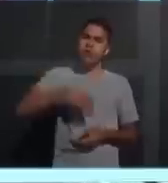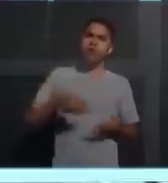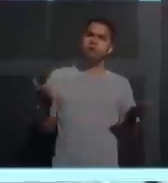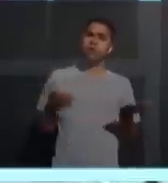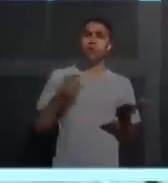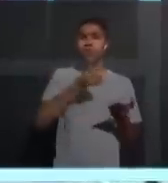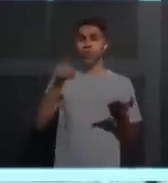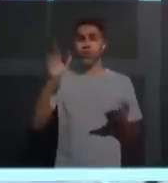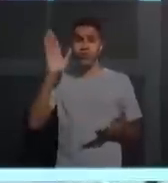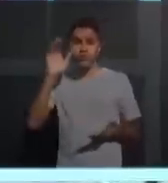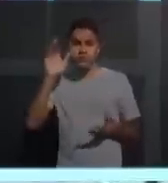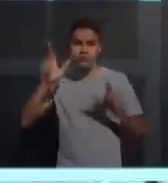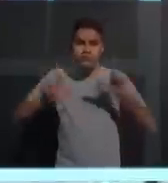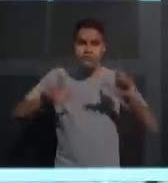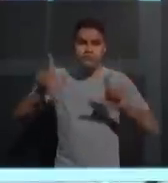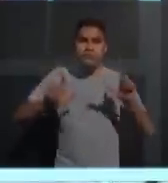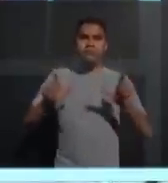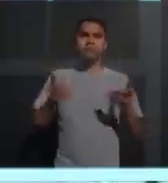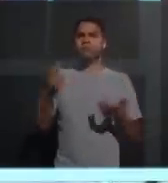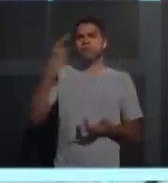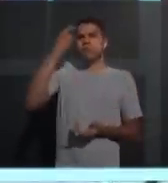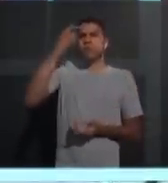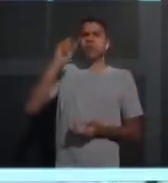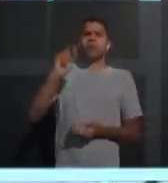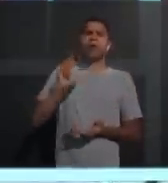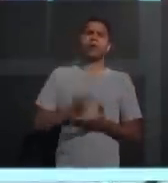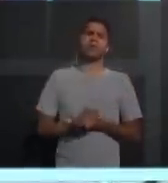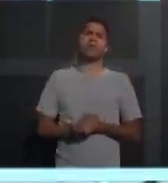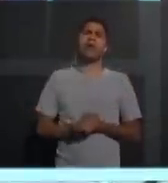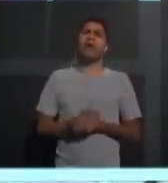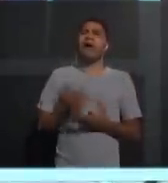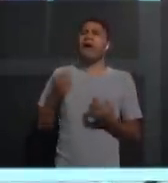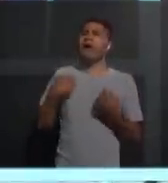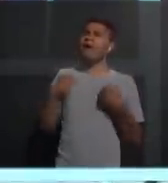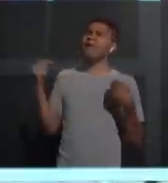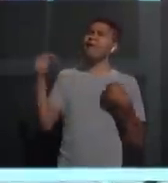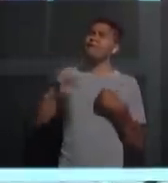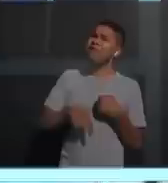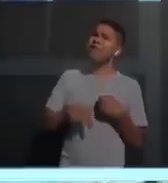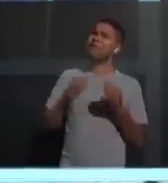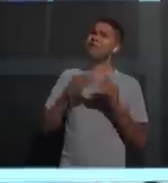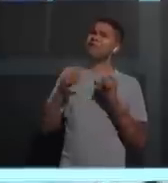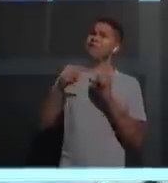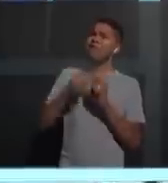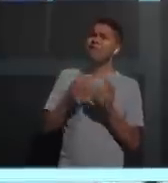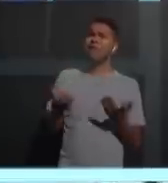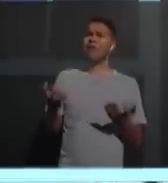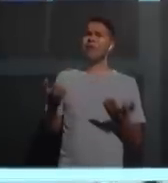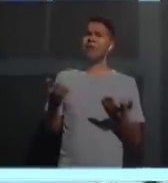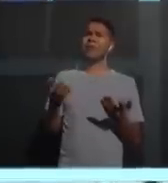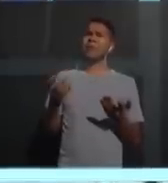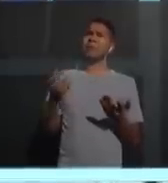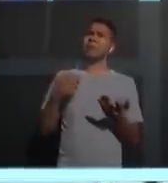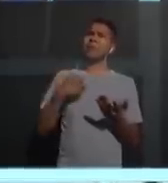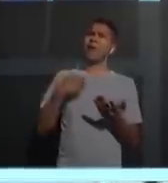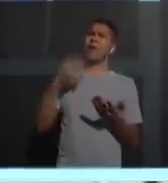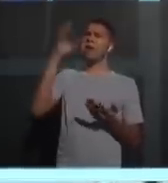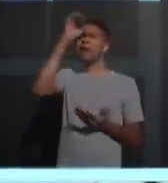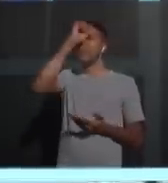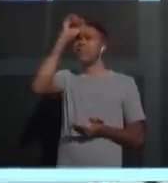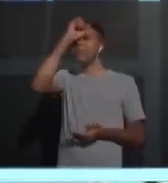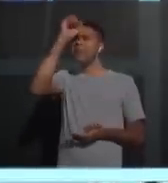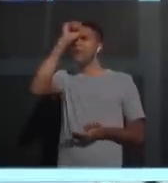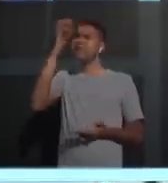hoje você que está nos assistindo não pensasse o seguinte a mas eu vim aqui na casa de deus pra poder aprender